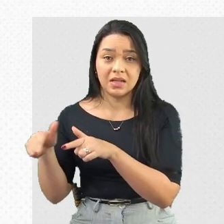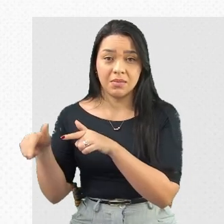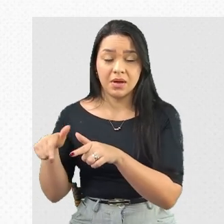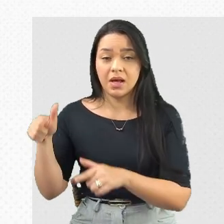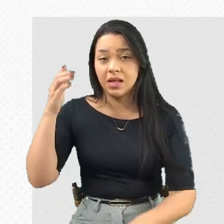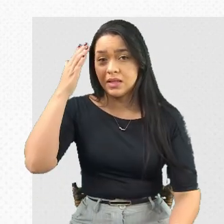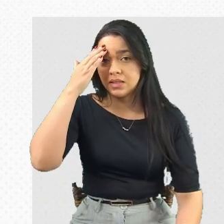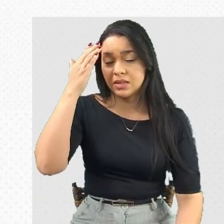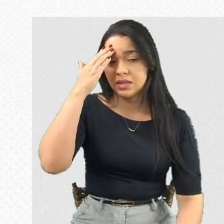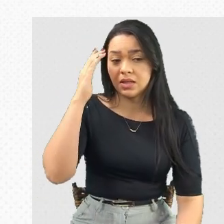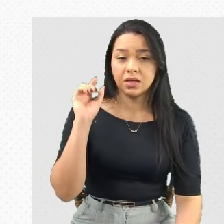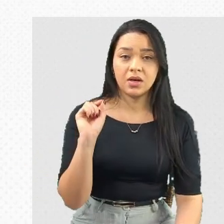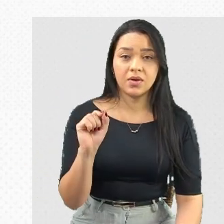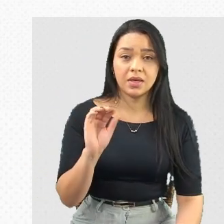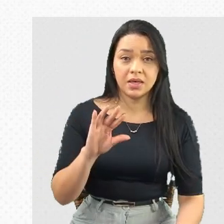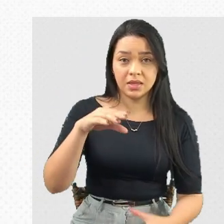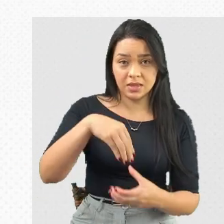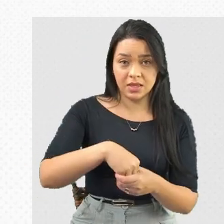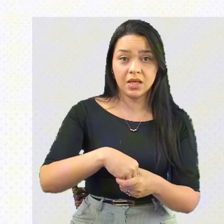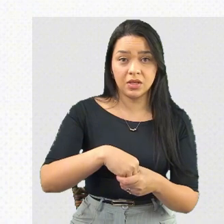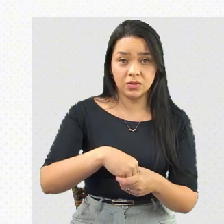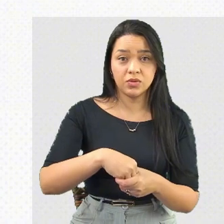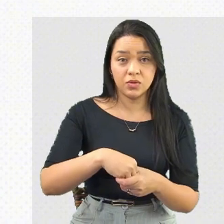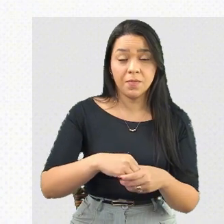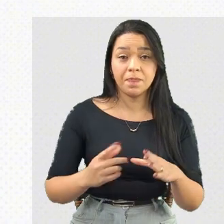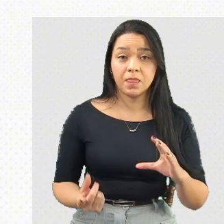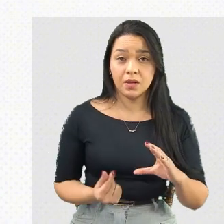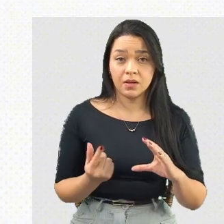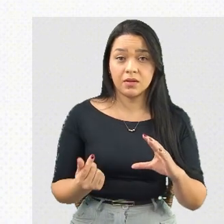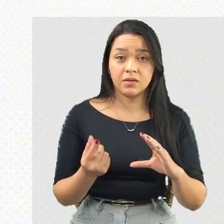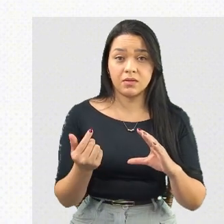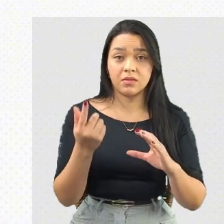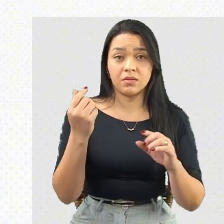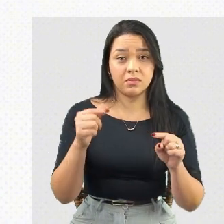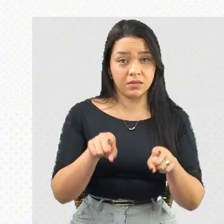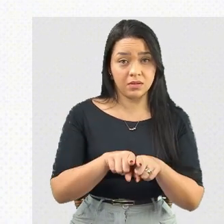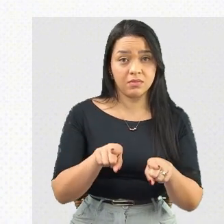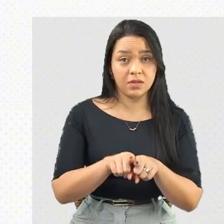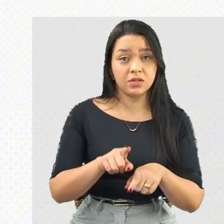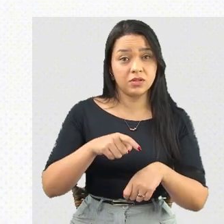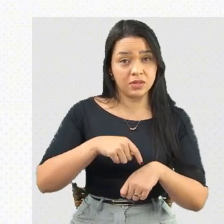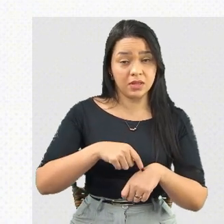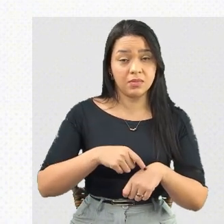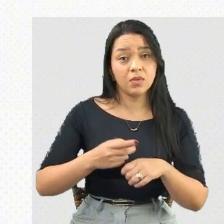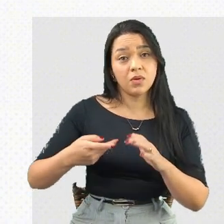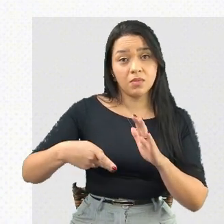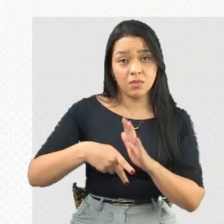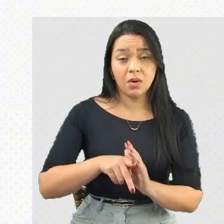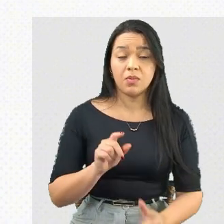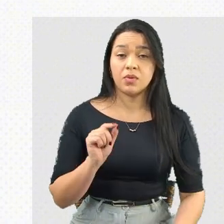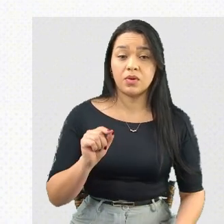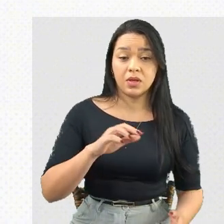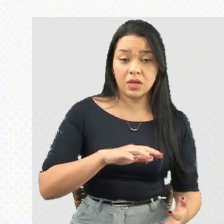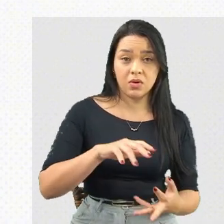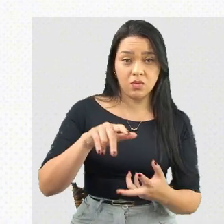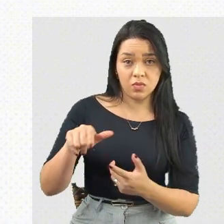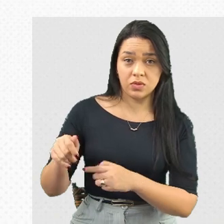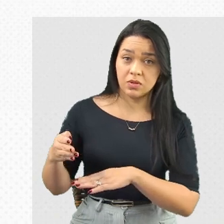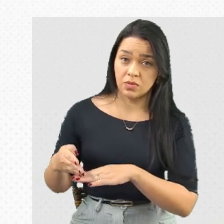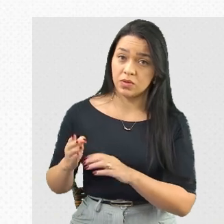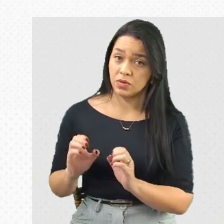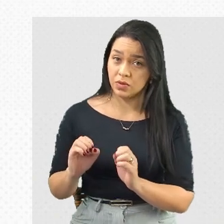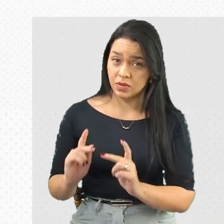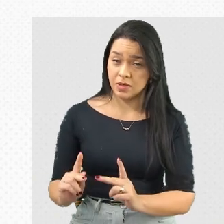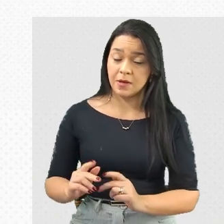se dá dentro do capitalismo e nesse recorte de tempo específico que é o mundo contemporâneo, tá?